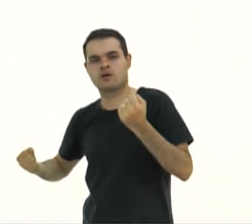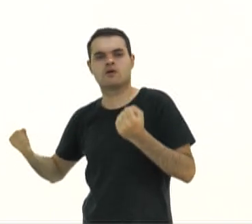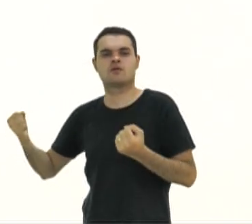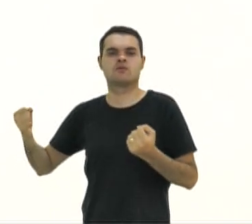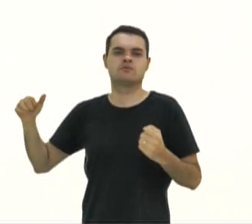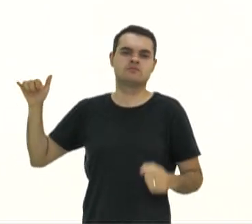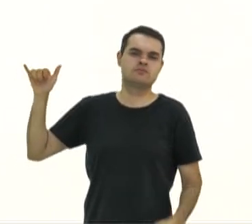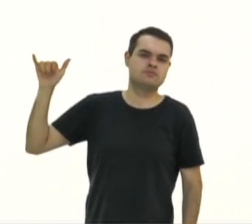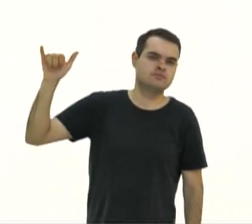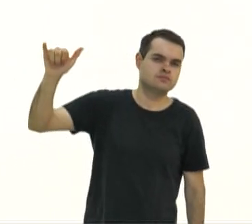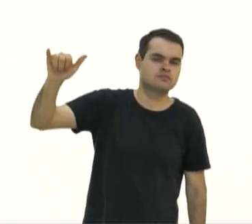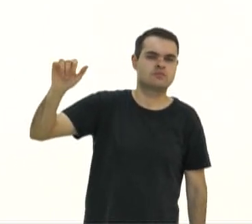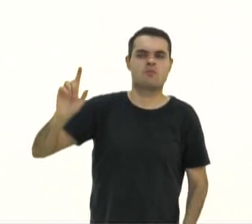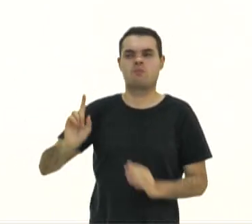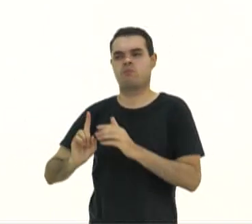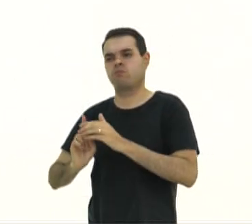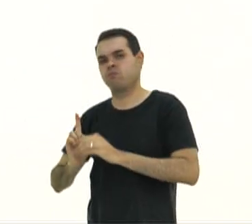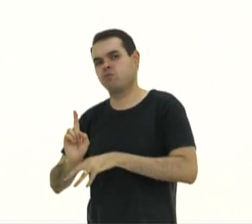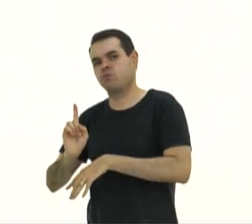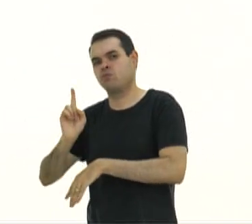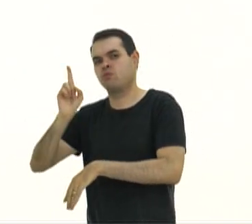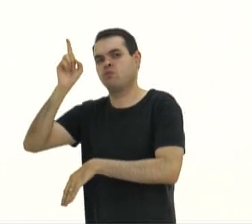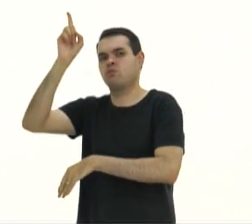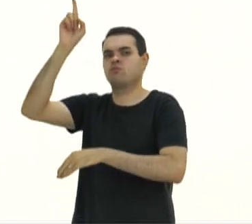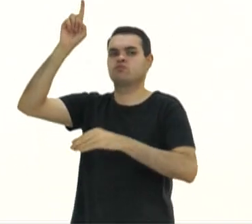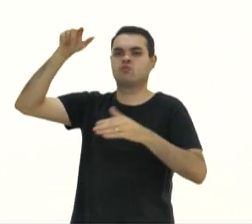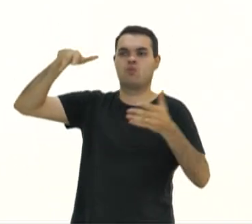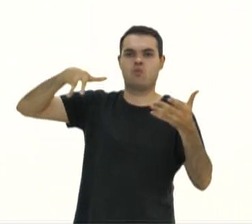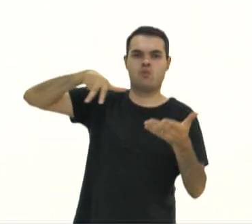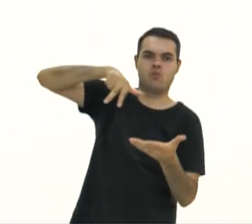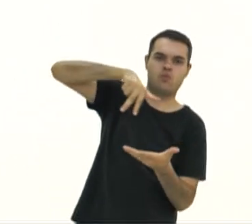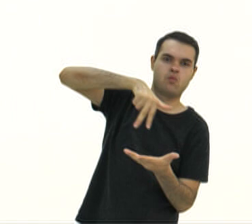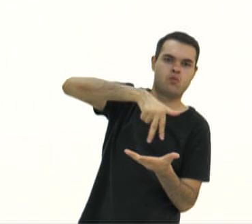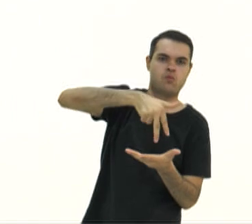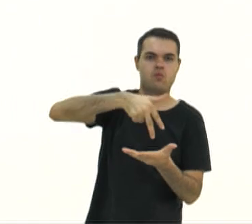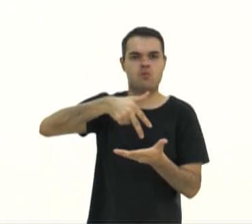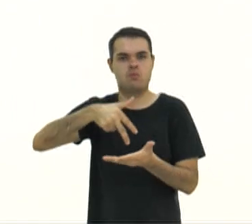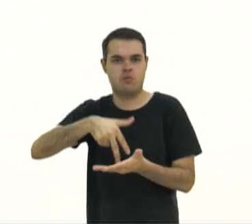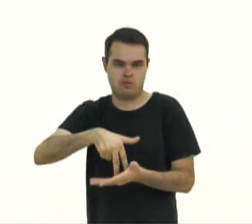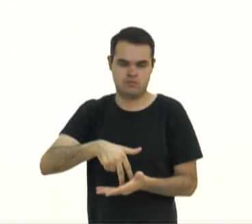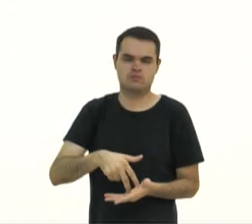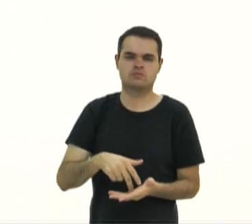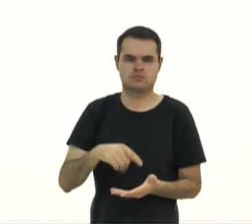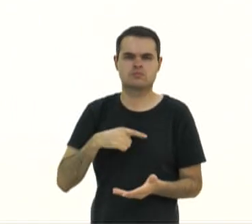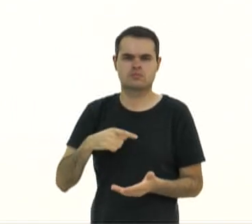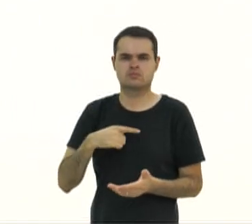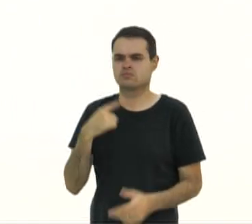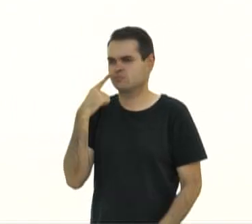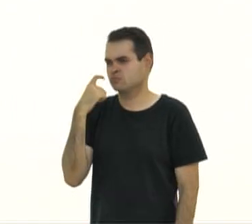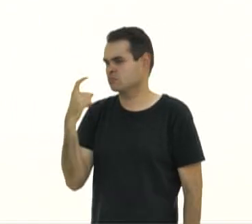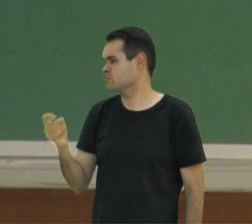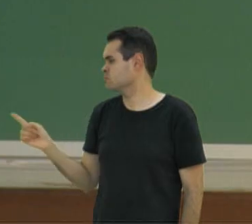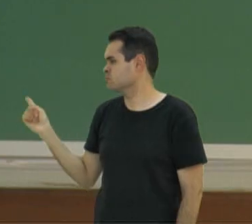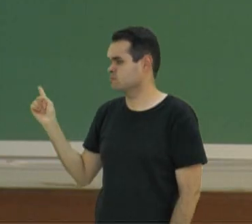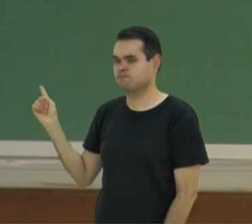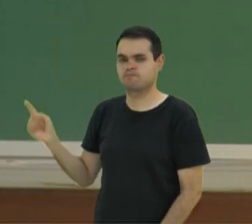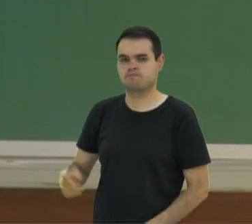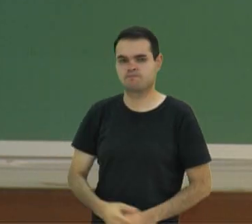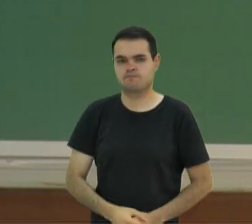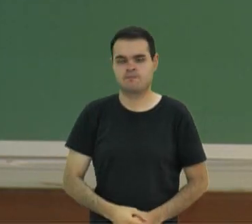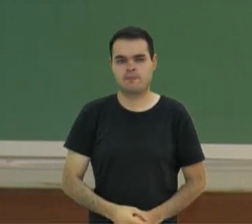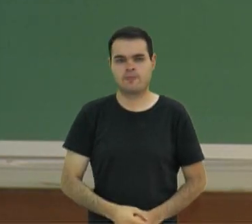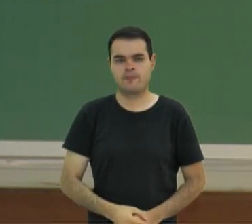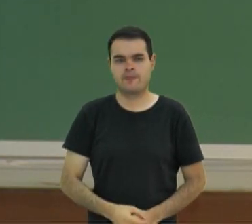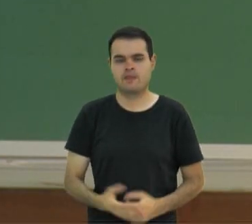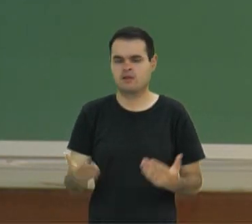temos aviões, nós temos foguete, astronauta, certo? Então, veja que imagem, né, interessante essa aqui. E eu vou